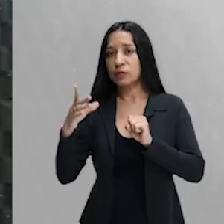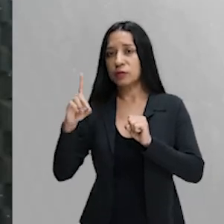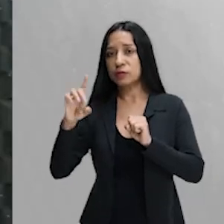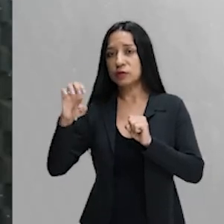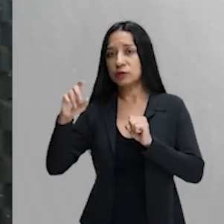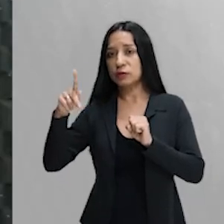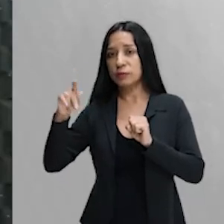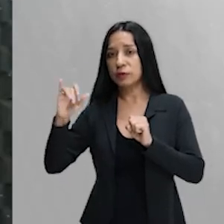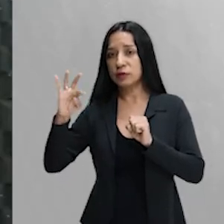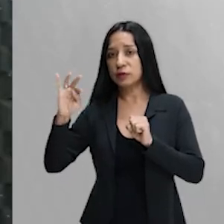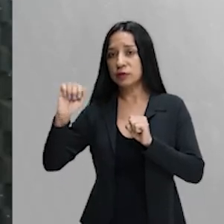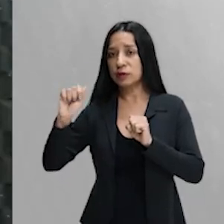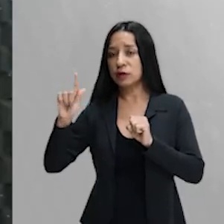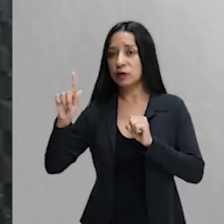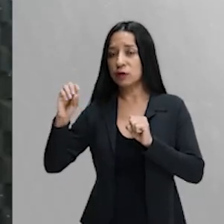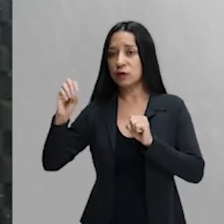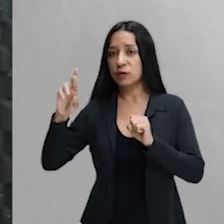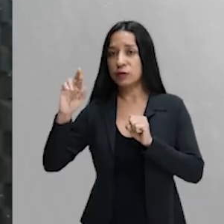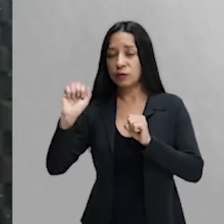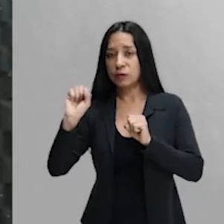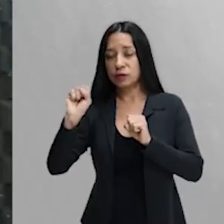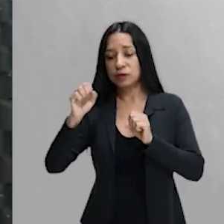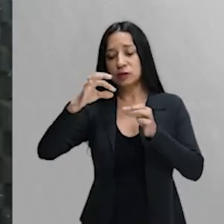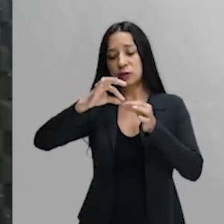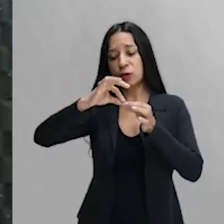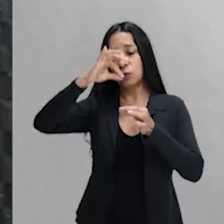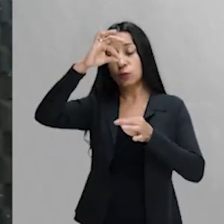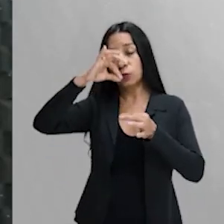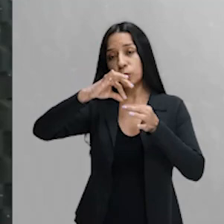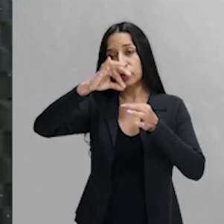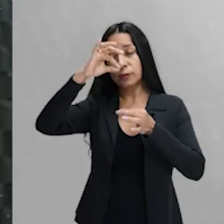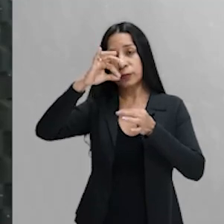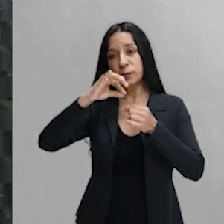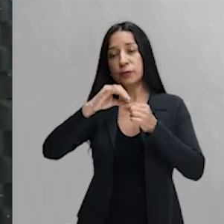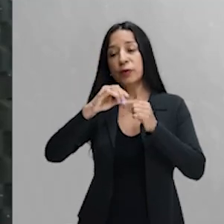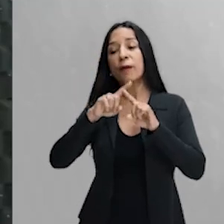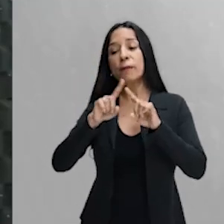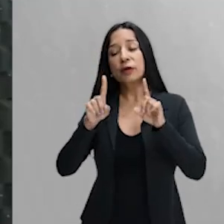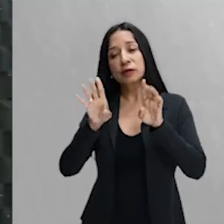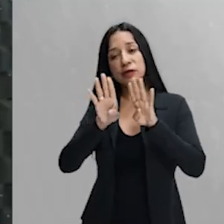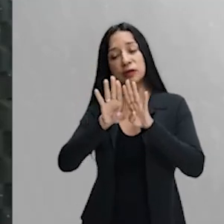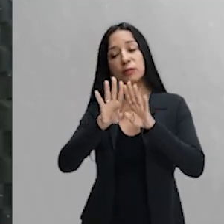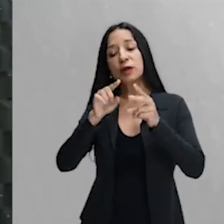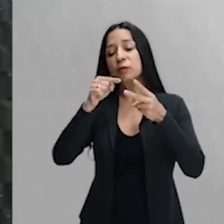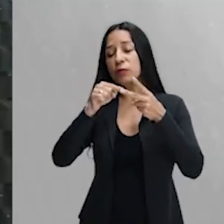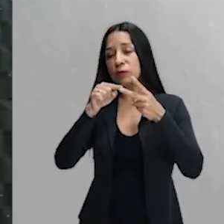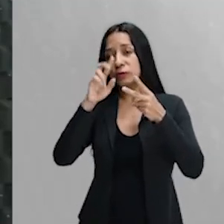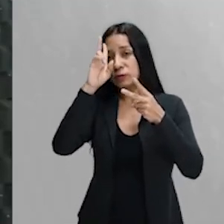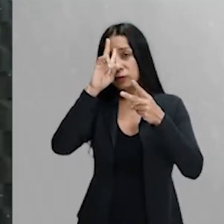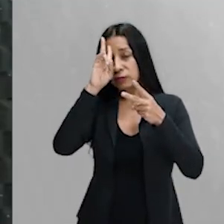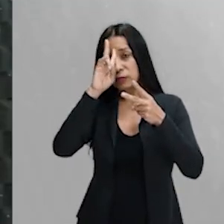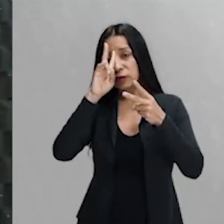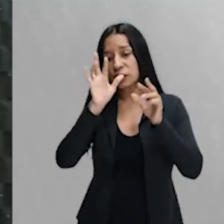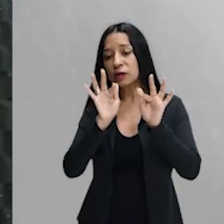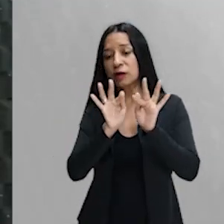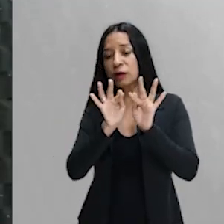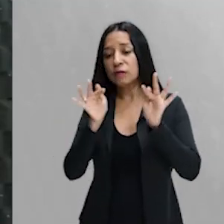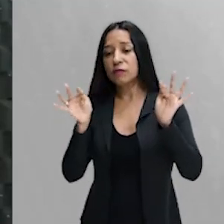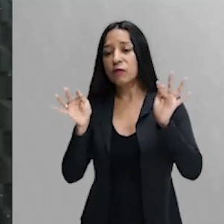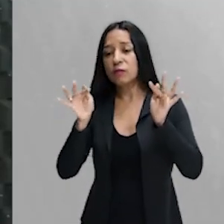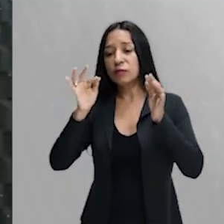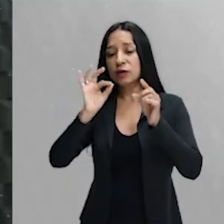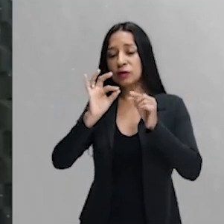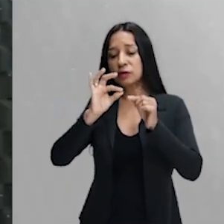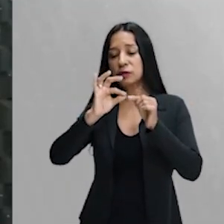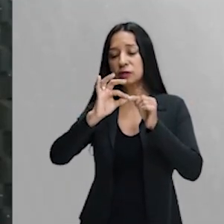essa altura também é mediana. Aí você aplicaria o teorema de Pitágoras, mas também você tem que lembrar da fórmula da